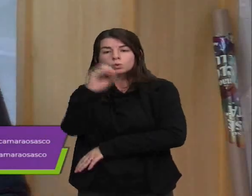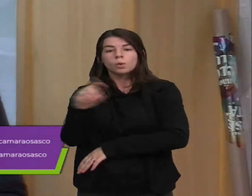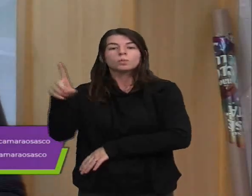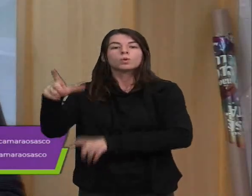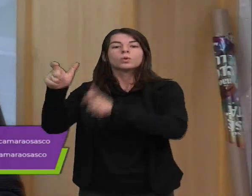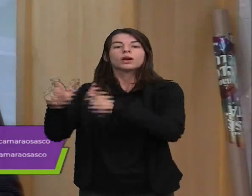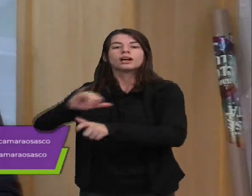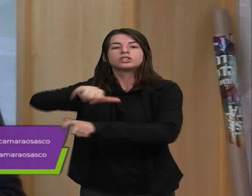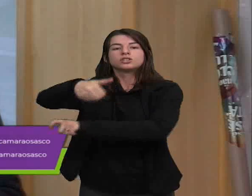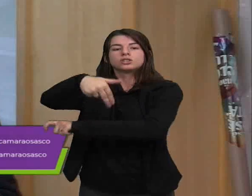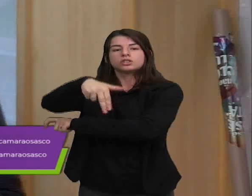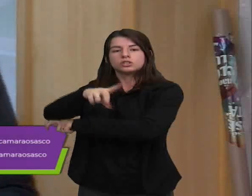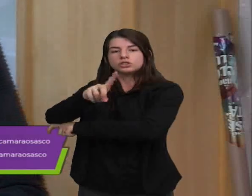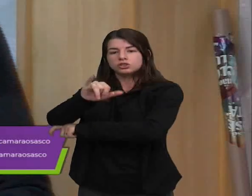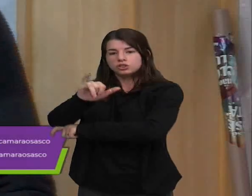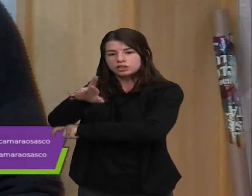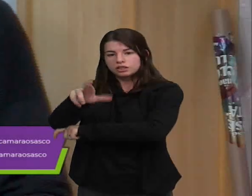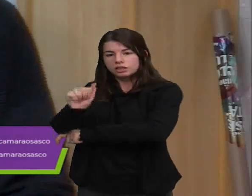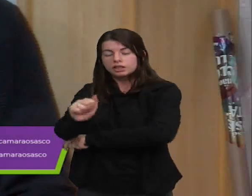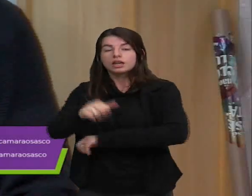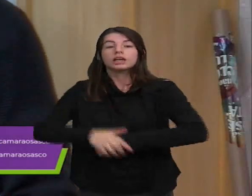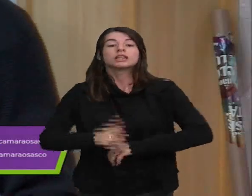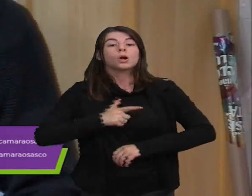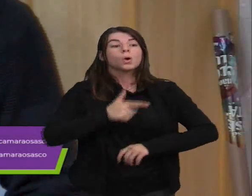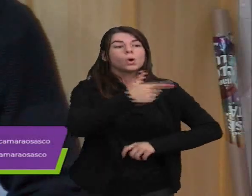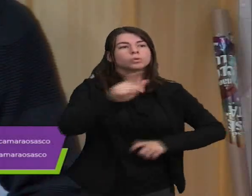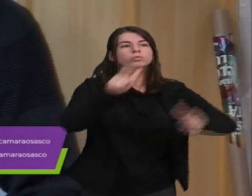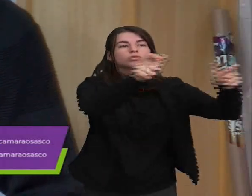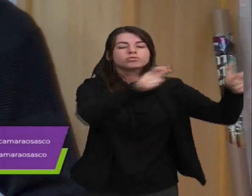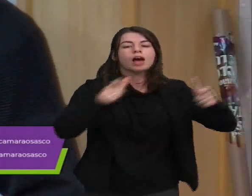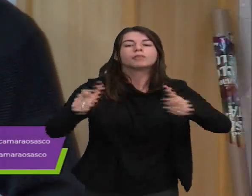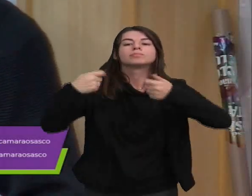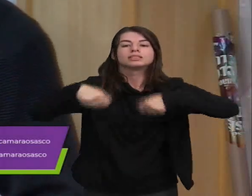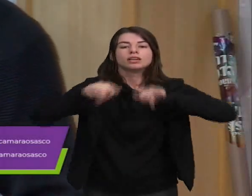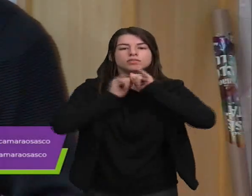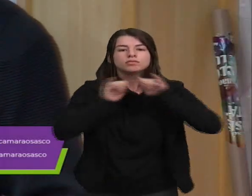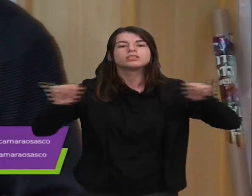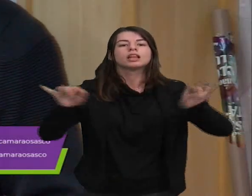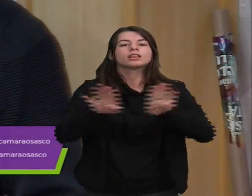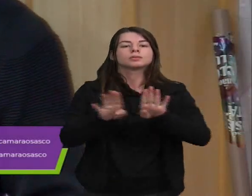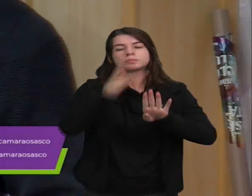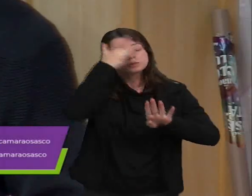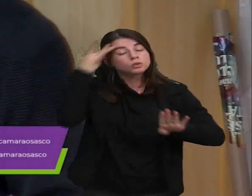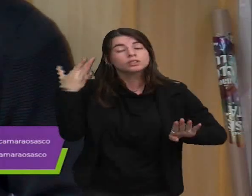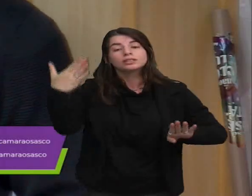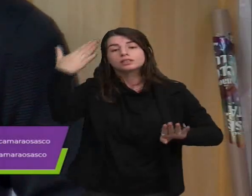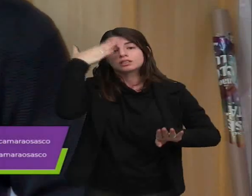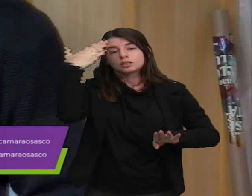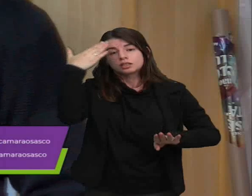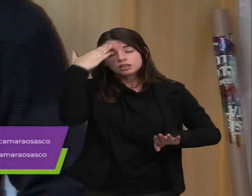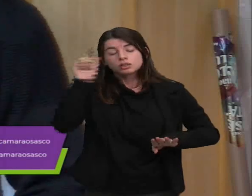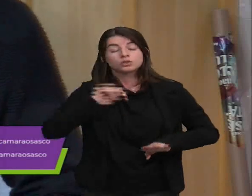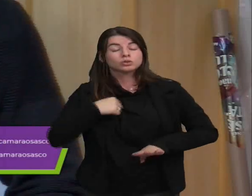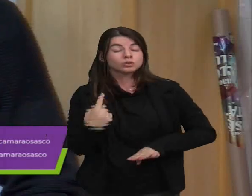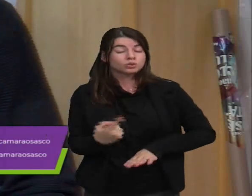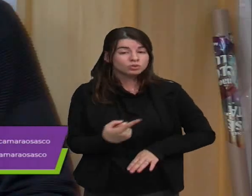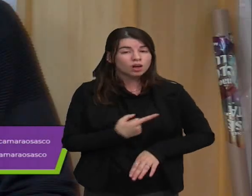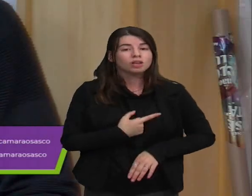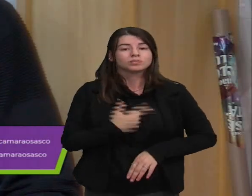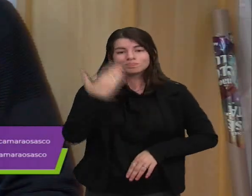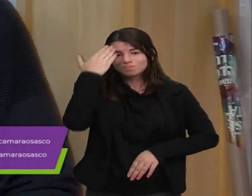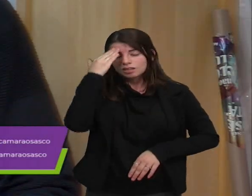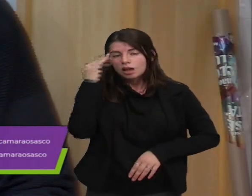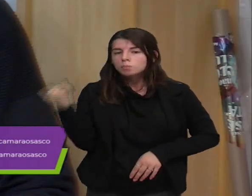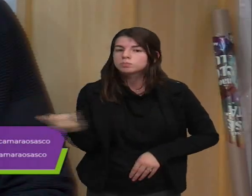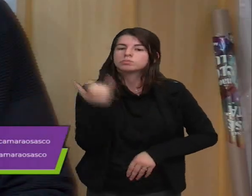que nós estamos tratando justamente para levar para o Estado e as pessoas tomarem consciência disso nós sabemos hoje a importância que